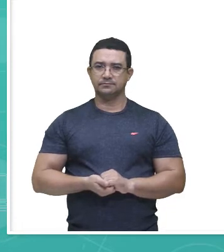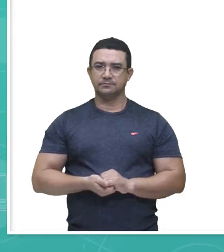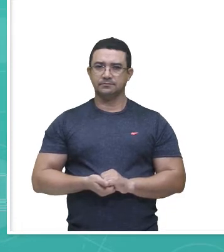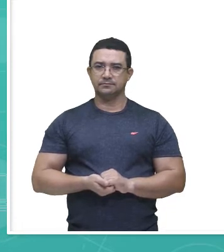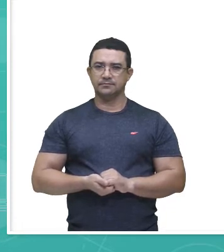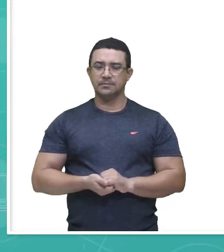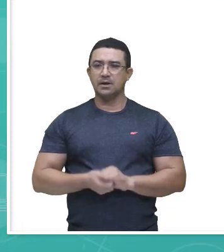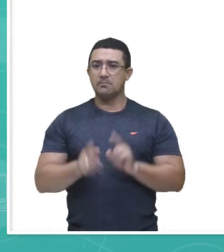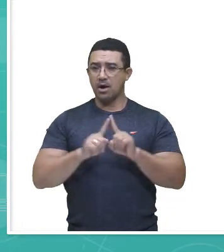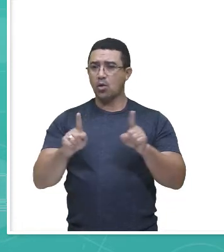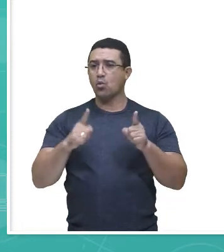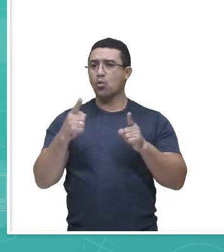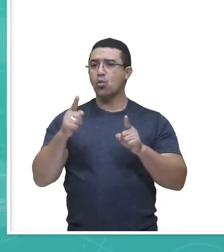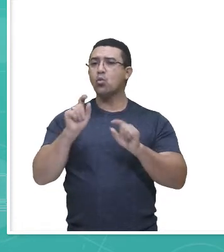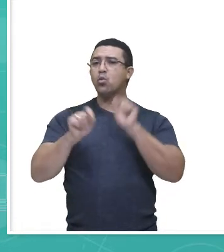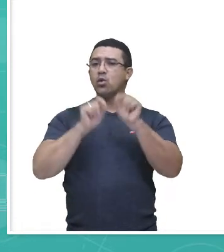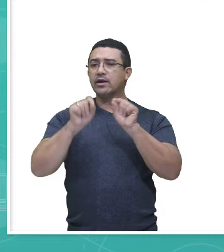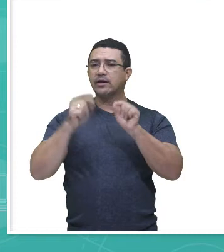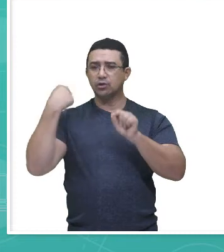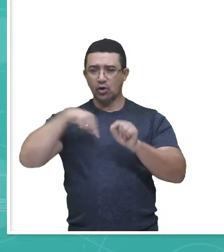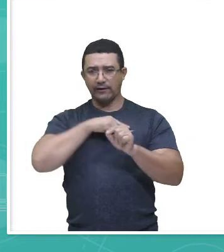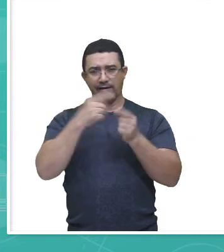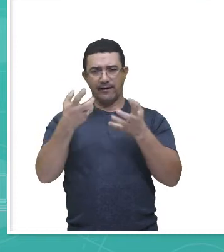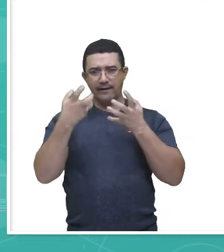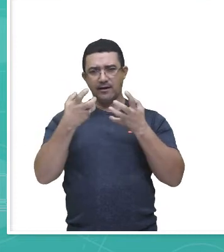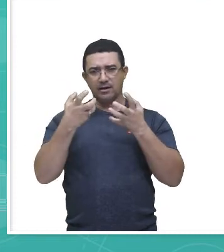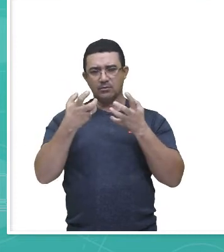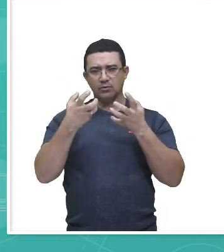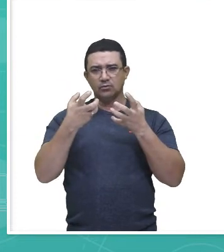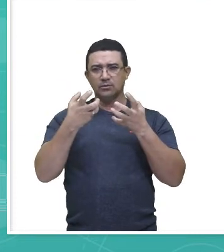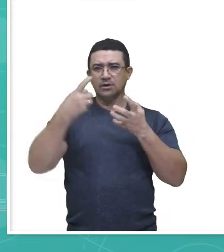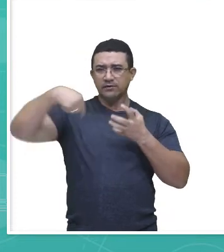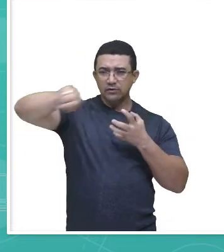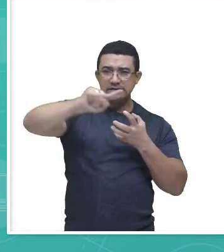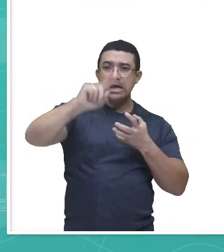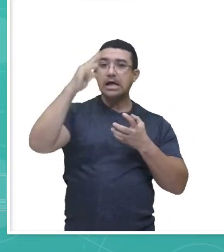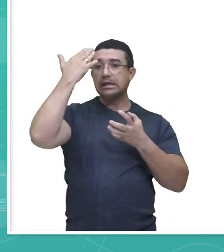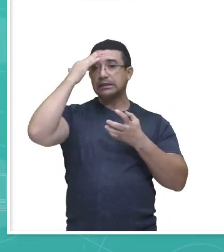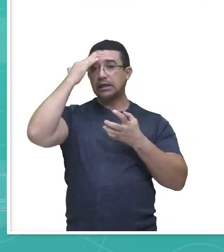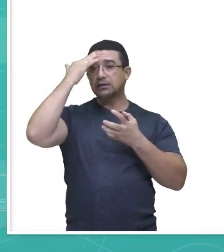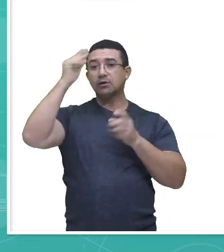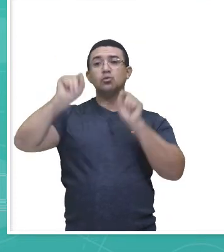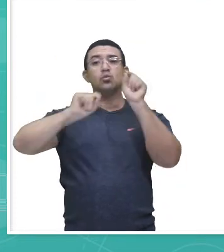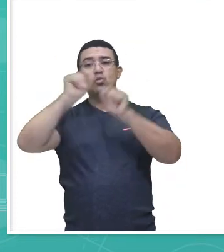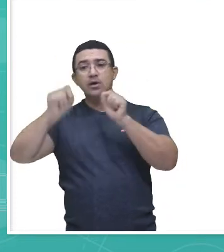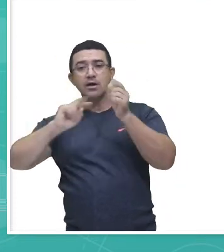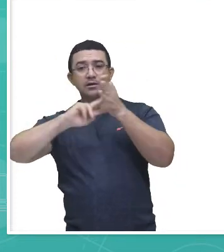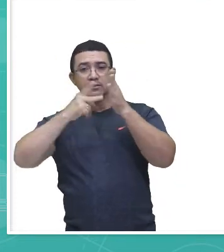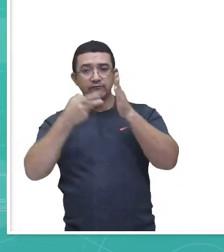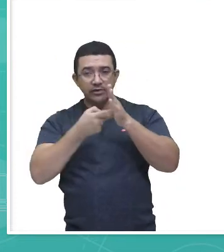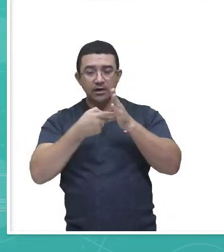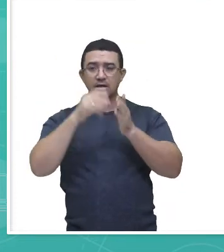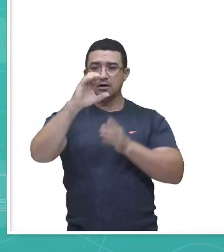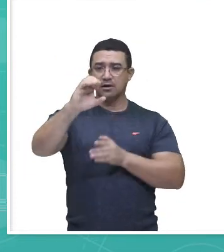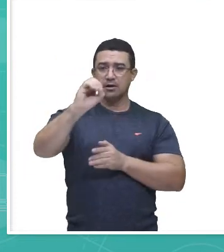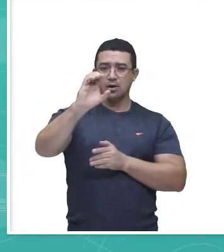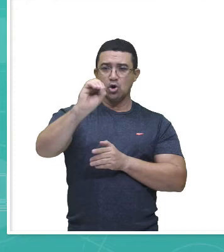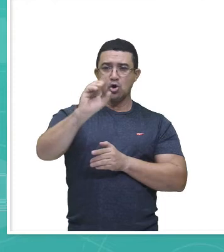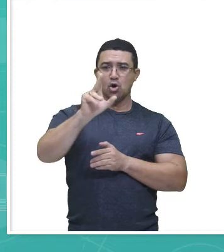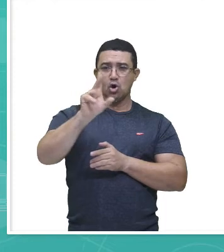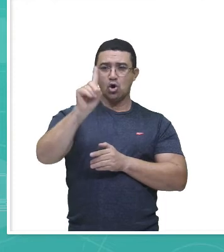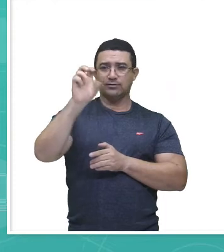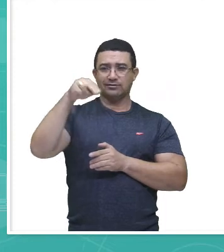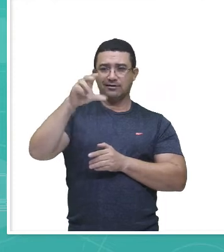nós queremos é que você, como eu já falei, né, tenha um entendimento do que seja uma coordenada sindética